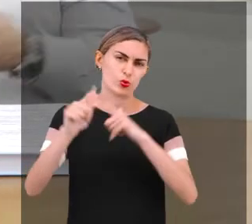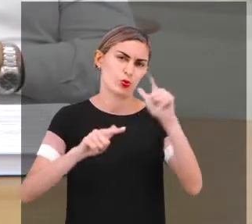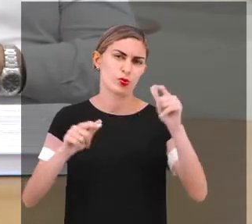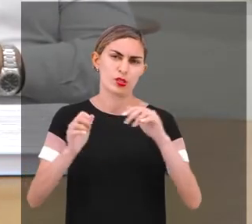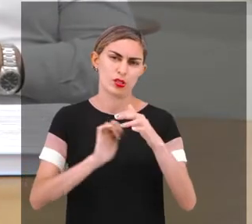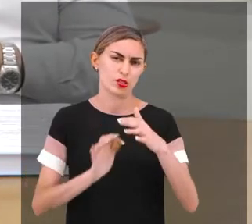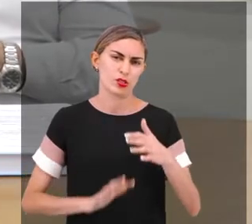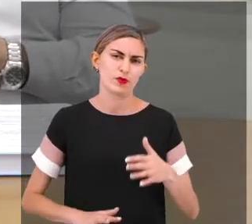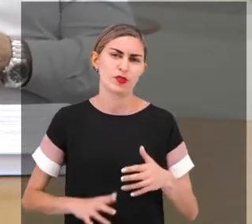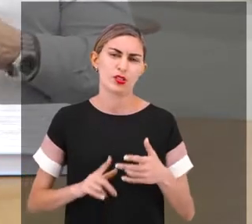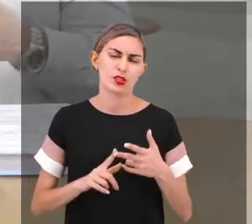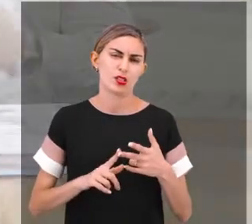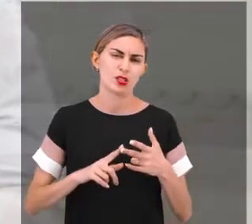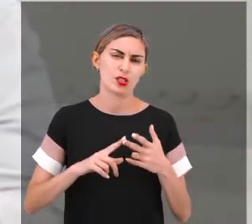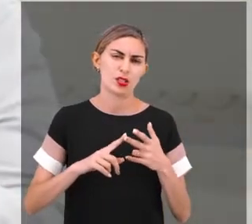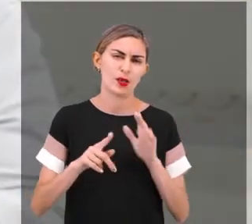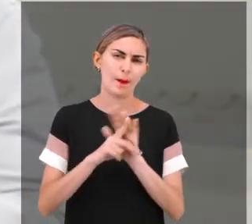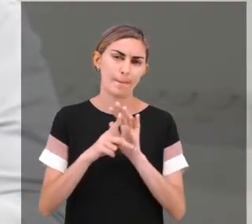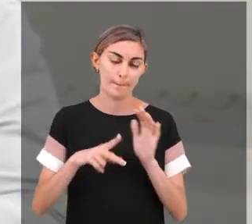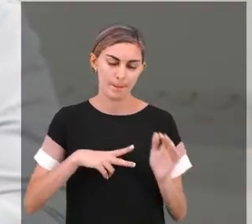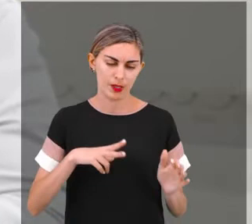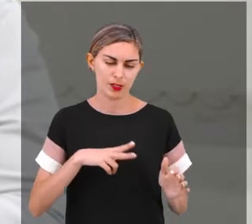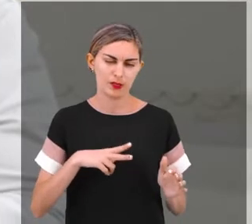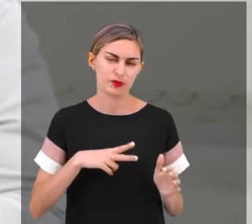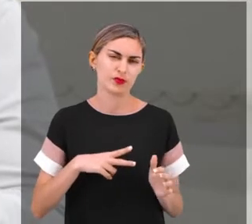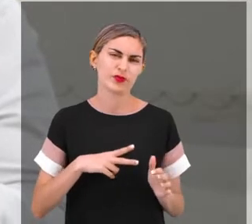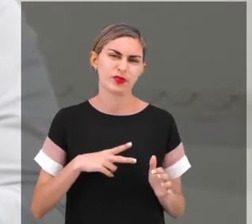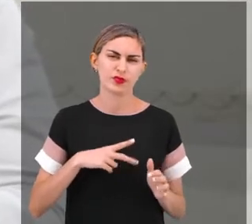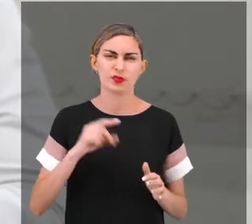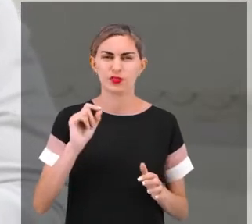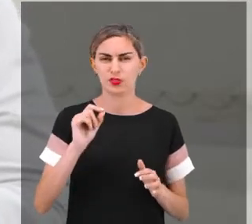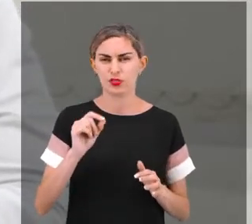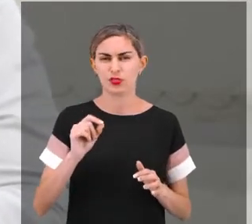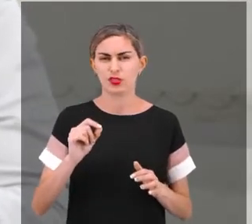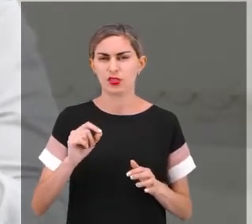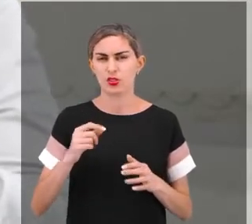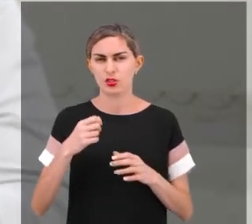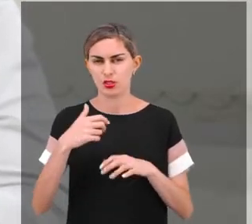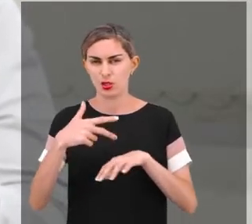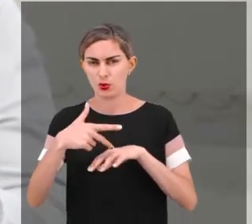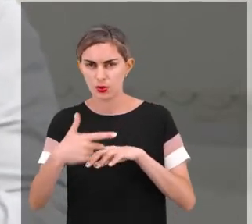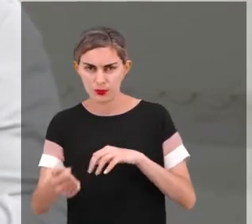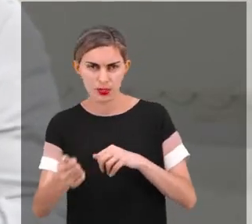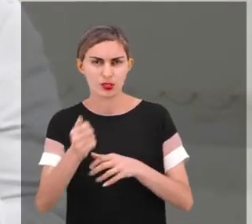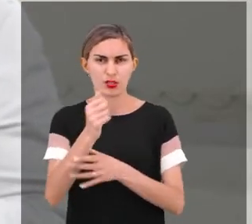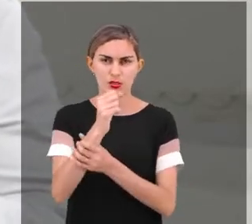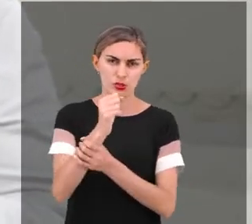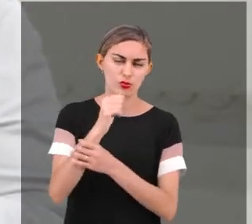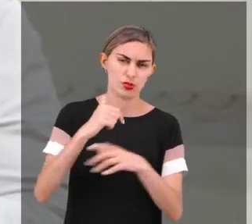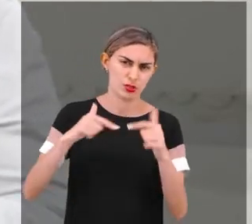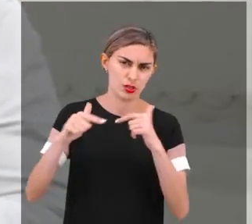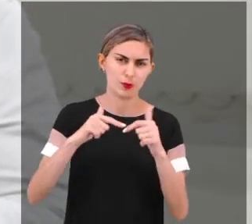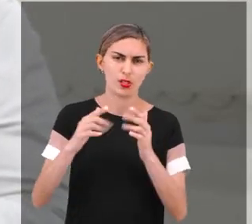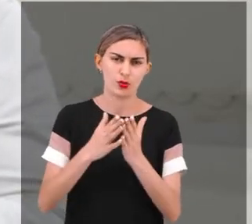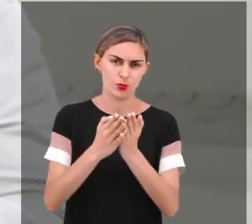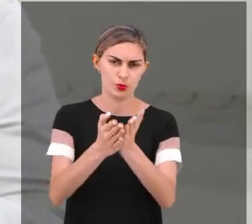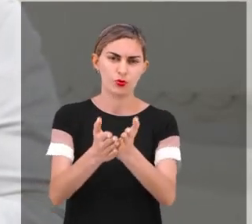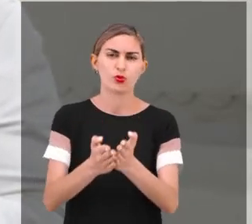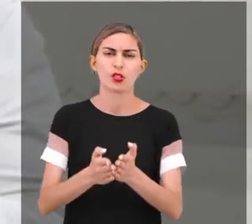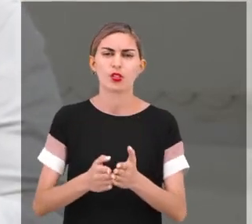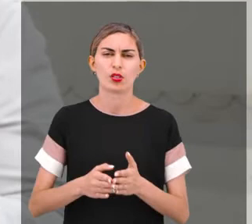outras atividades, não é? Com a seguinte particularidade: o Serviço Especializado de Segurança do Trabalho Portuário